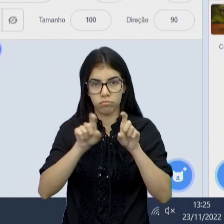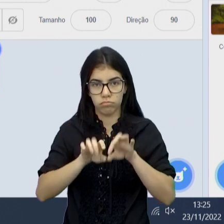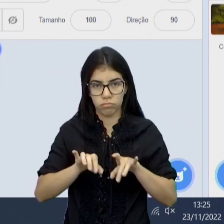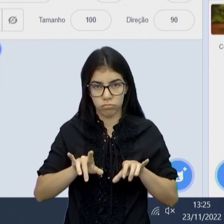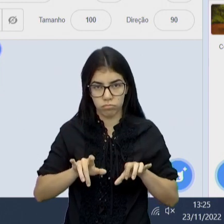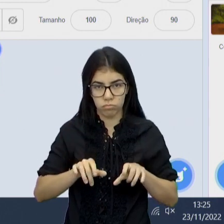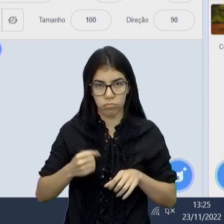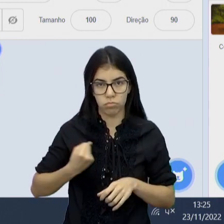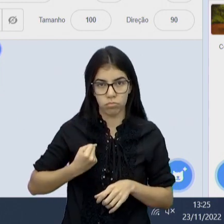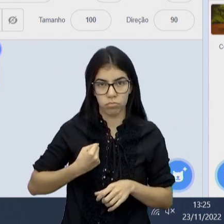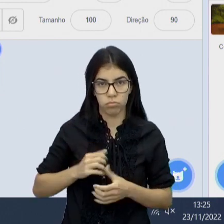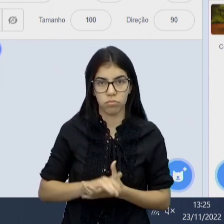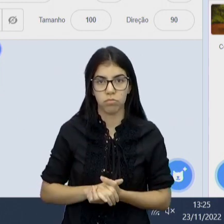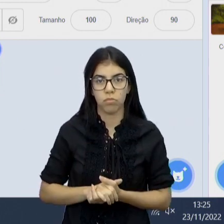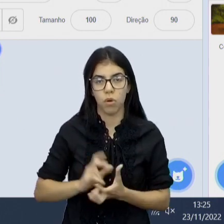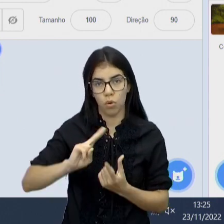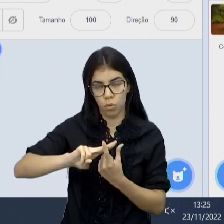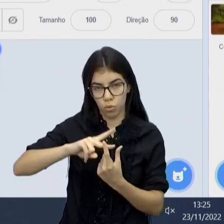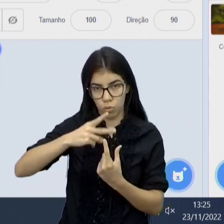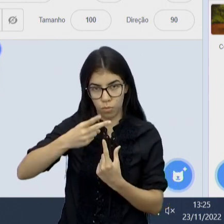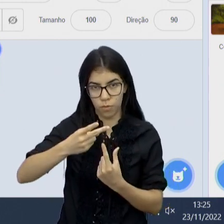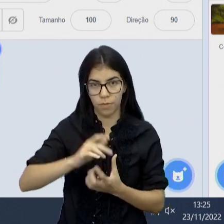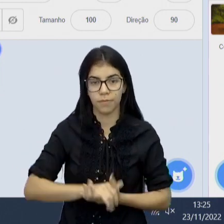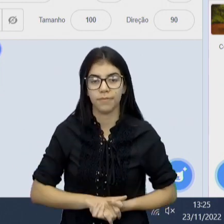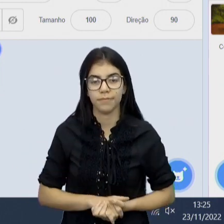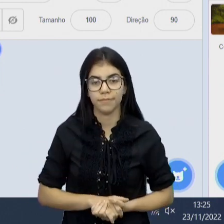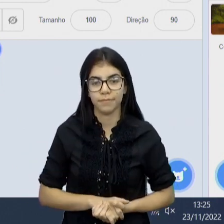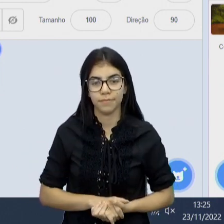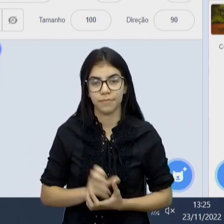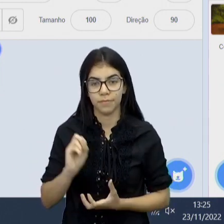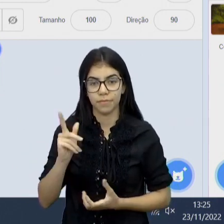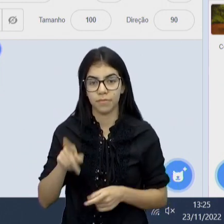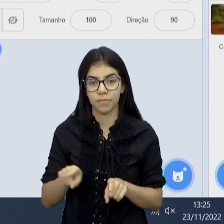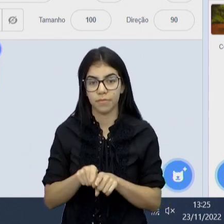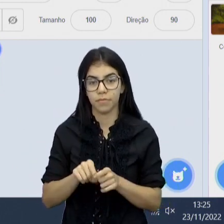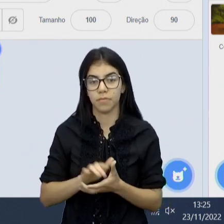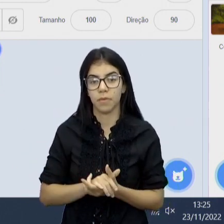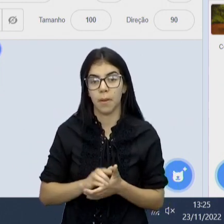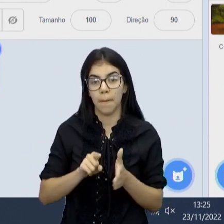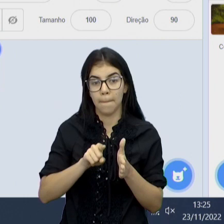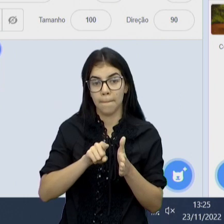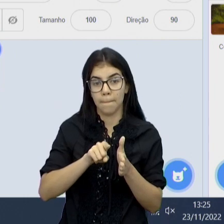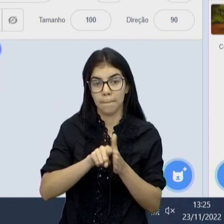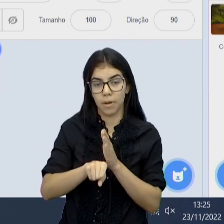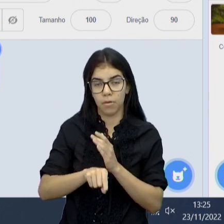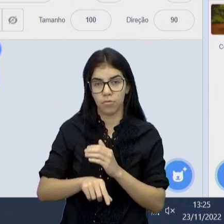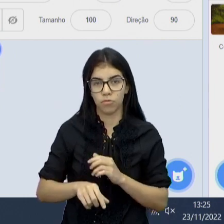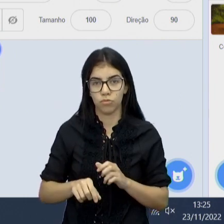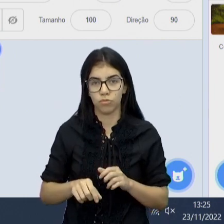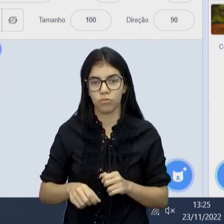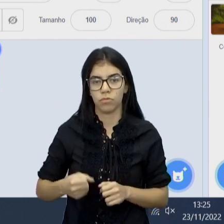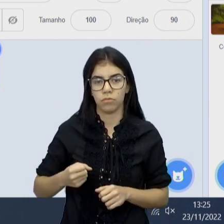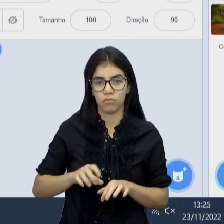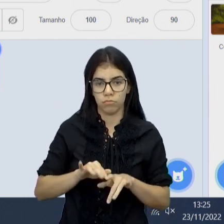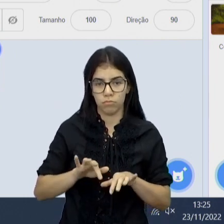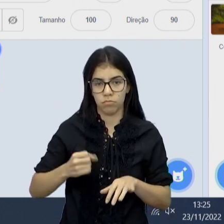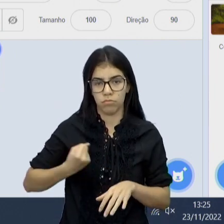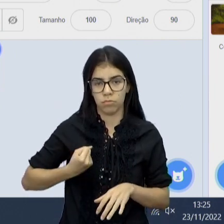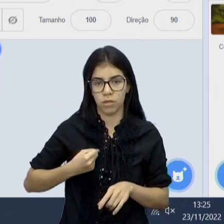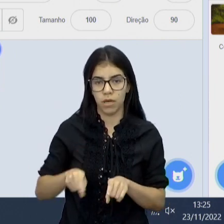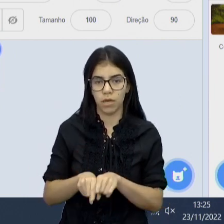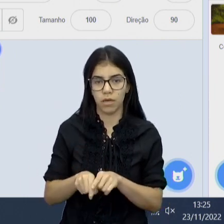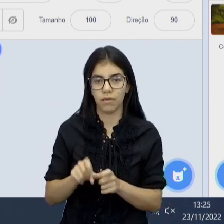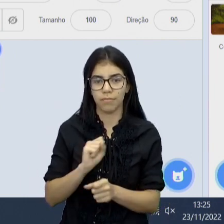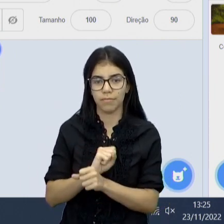dobro. Ok. Eu digo o dobro. Eu digo o dobro, Ok. desculpa. Pergunte e digite um número. Isso. Mude pra fantasia every. Que aí tá